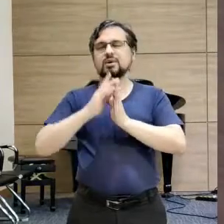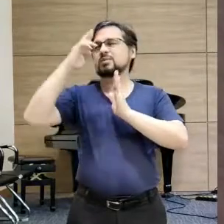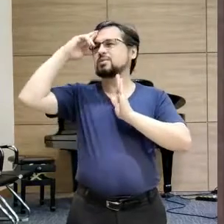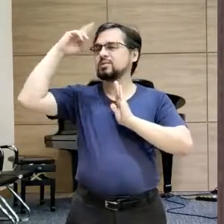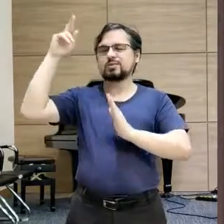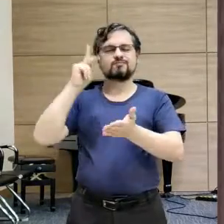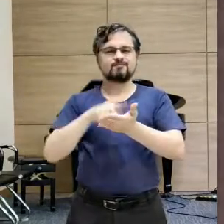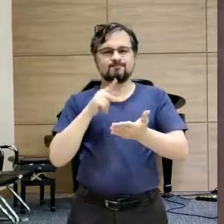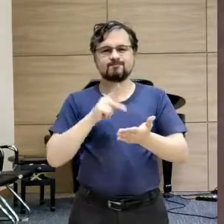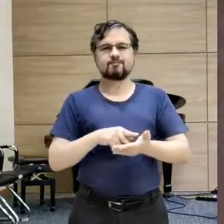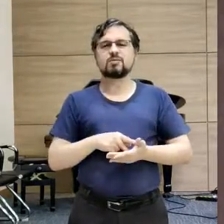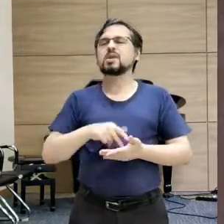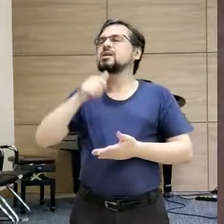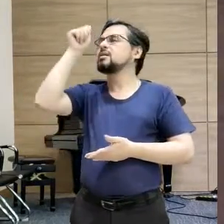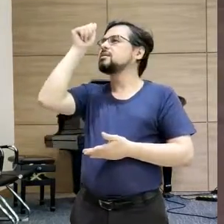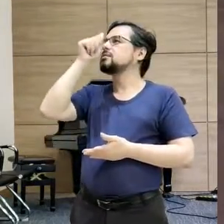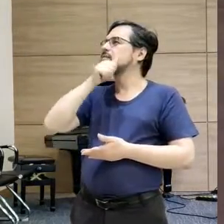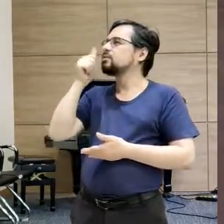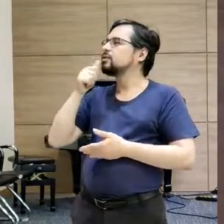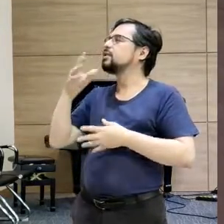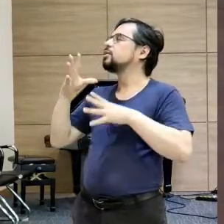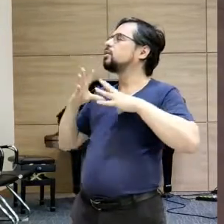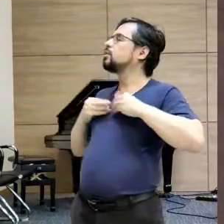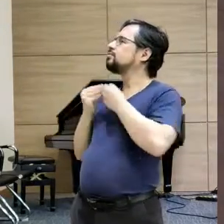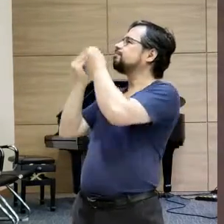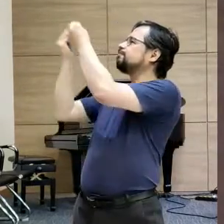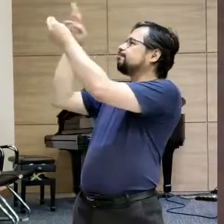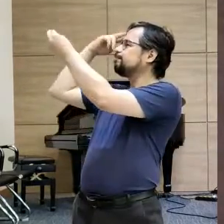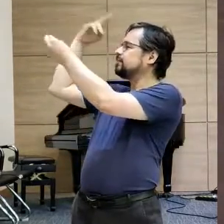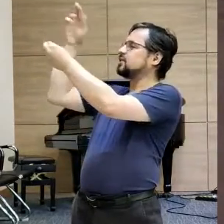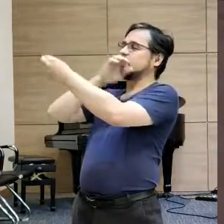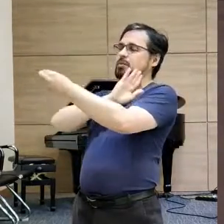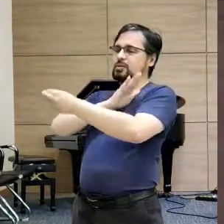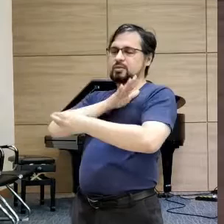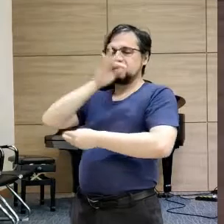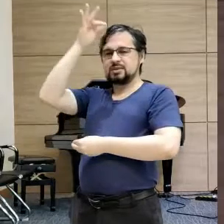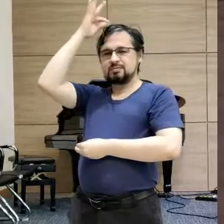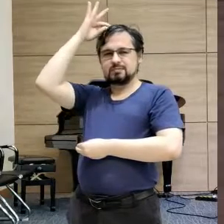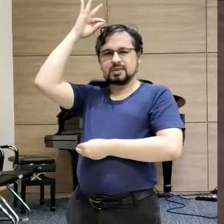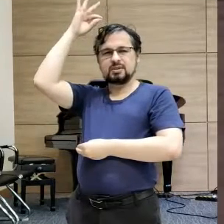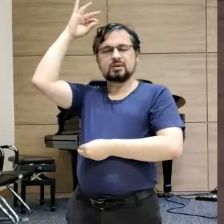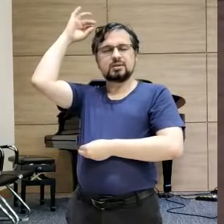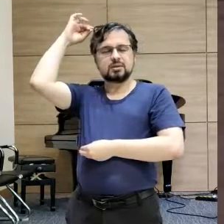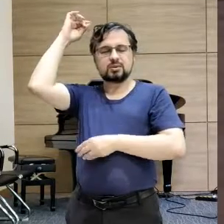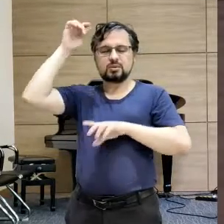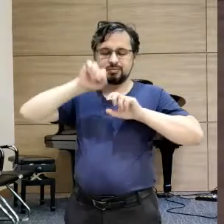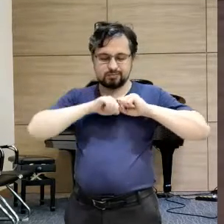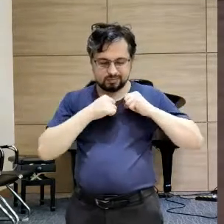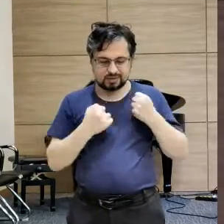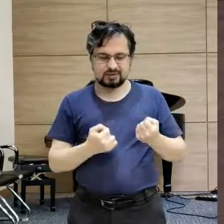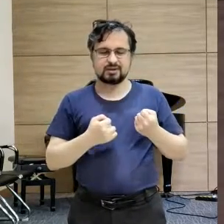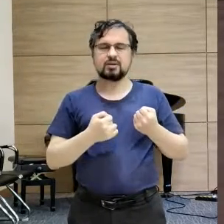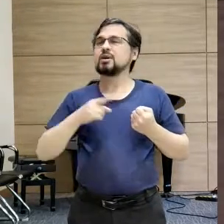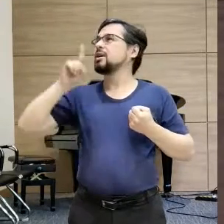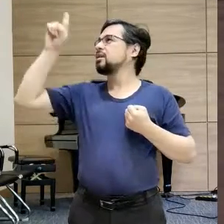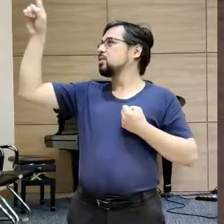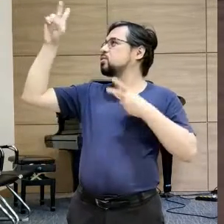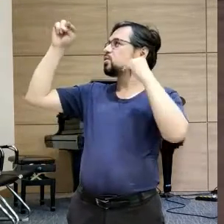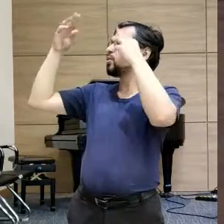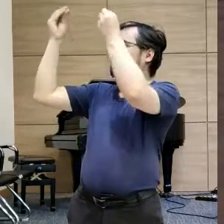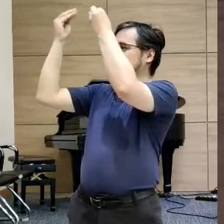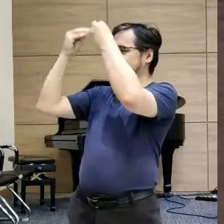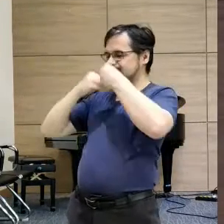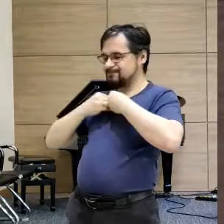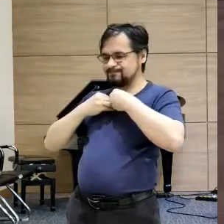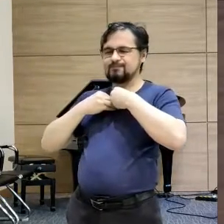17, sacrifício aceitável para Deus é um espírito quebrantado. Deus, o Senhor, não desprezará o coração quebrantado